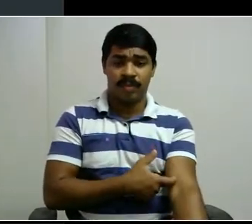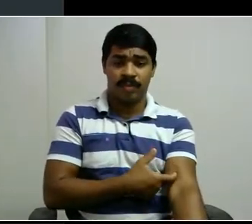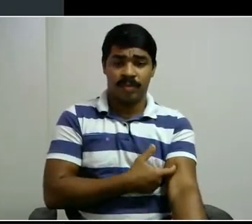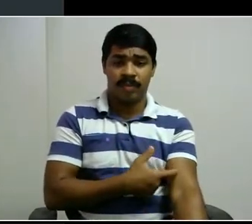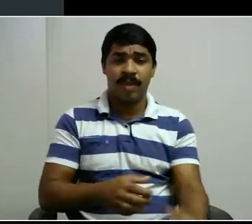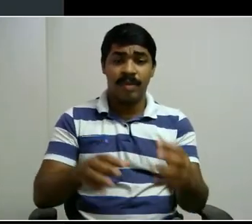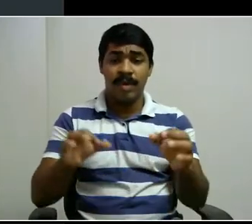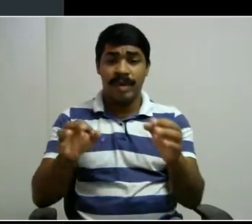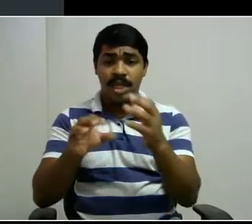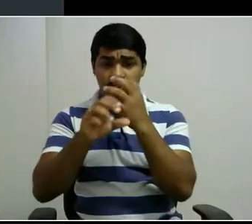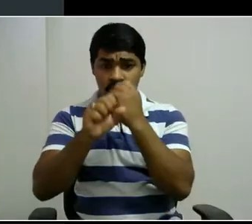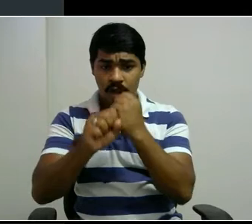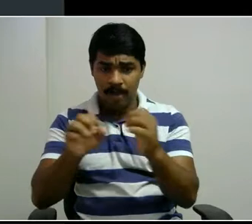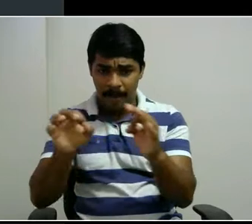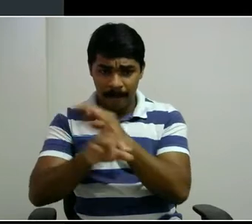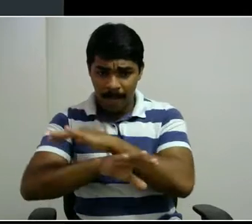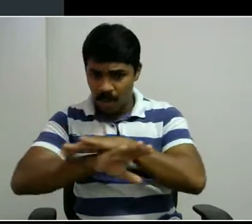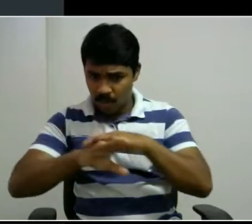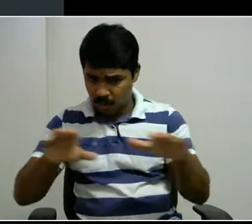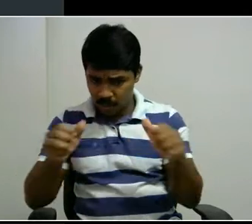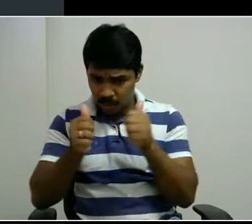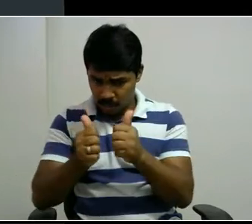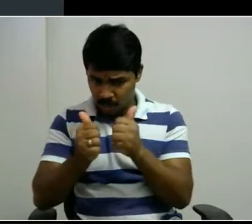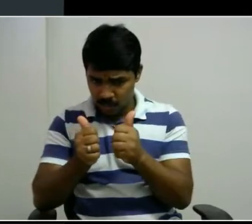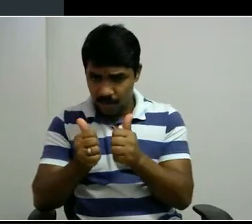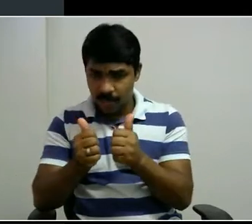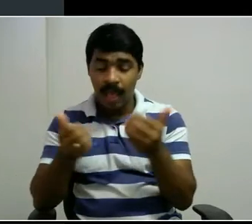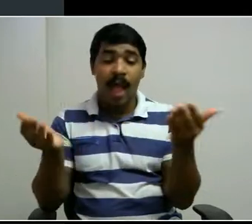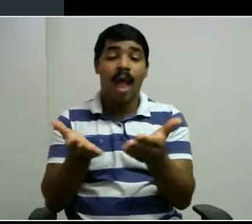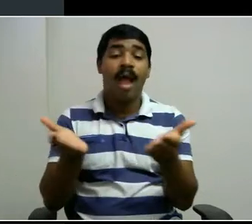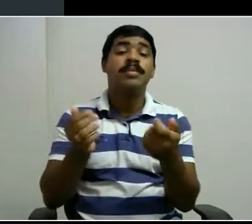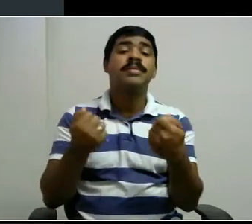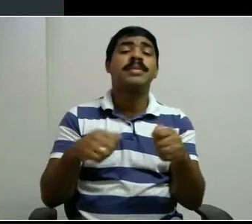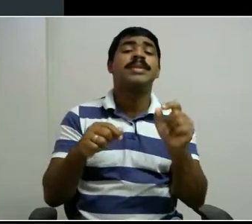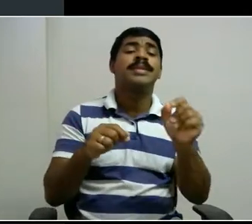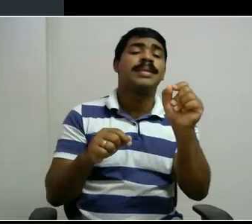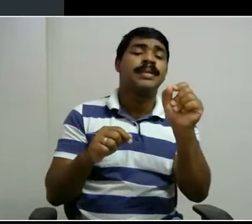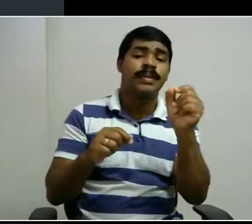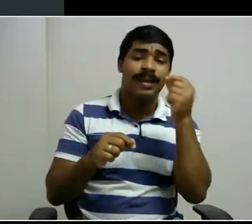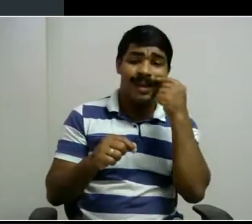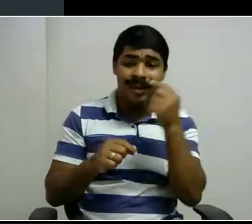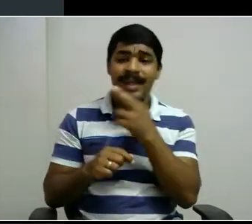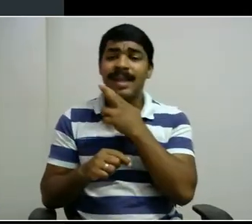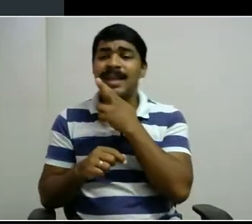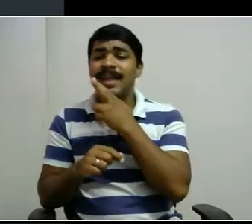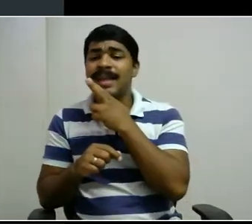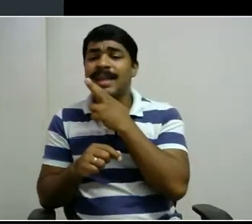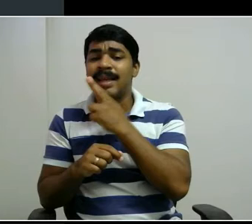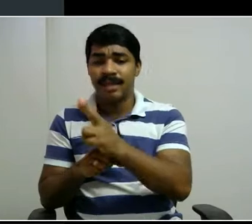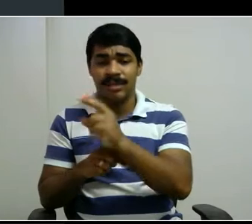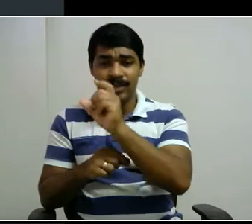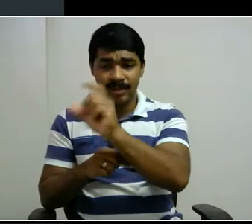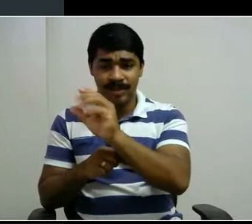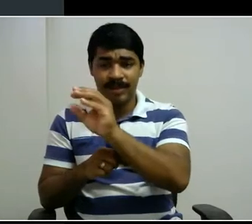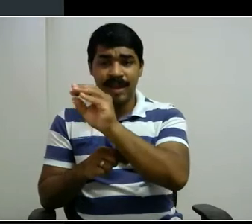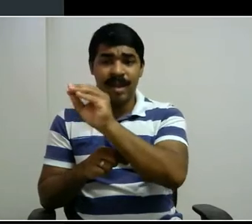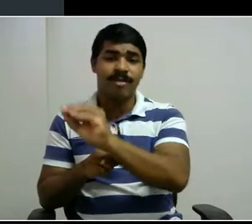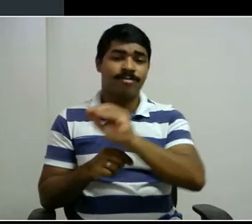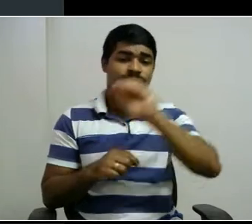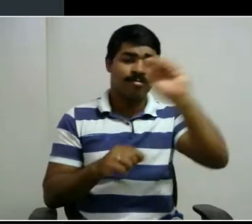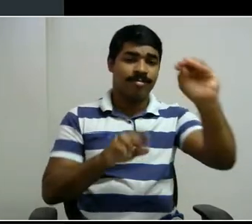encontrou o zero da função, você vai marcar esse ponto no eixo x, tá? No eixo